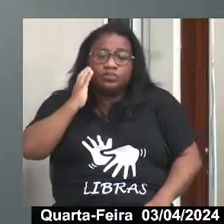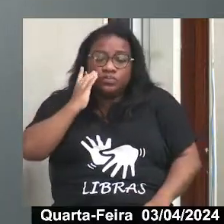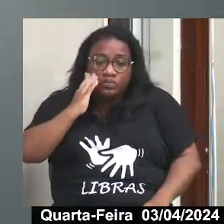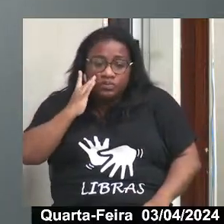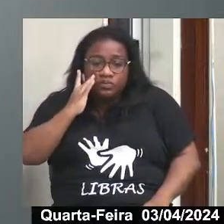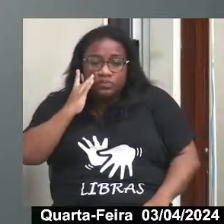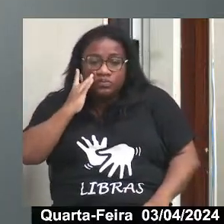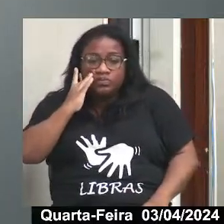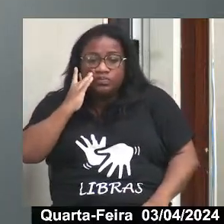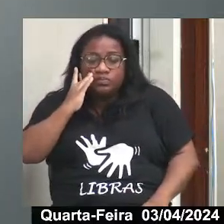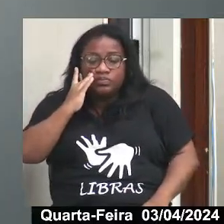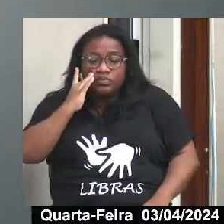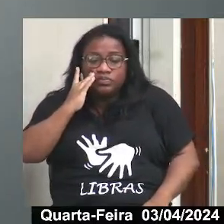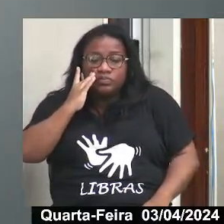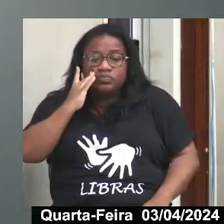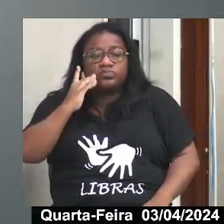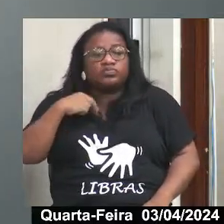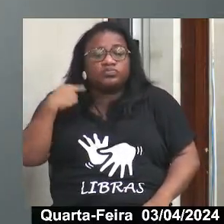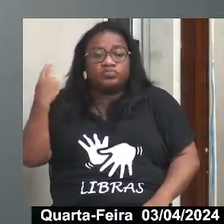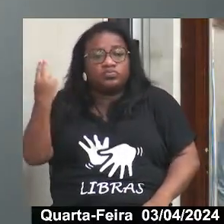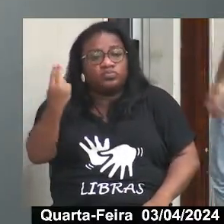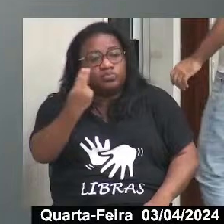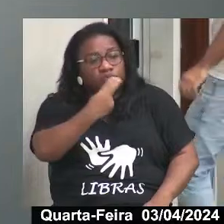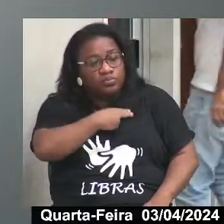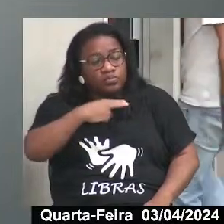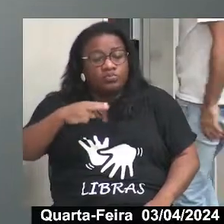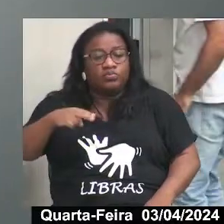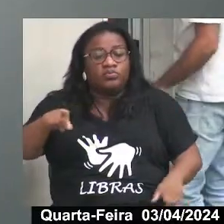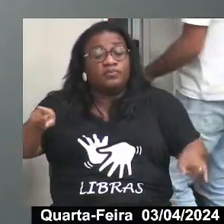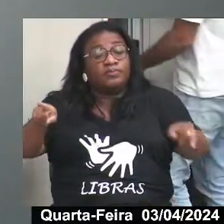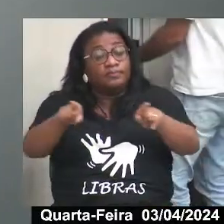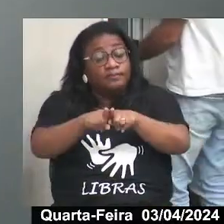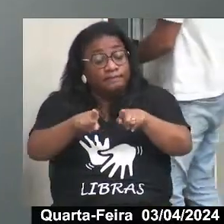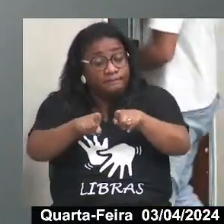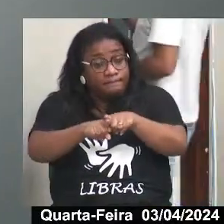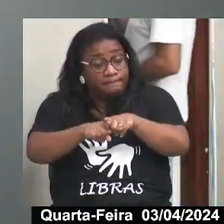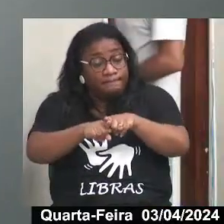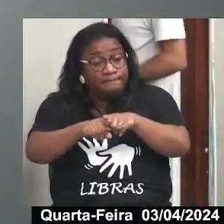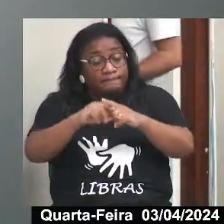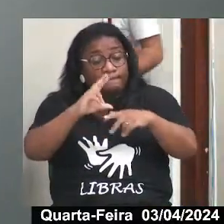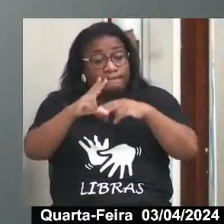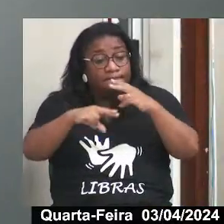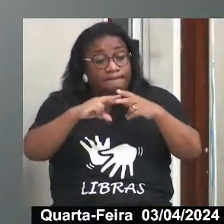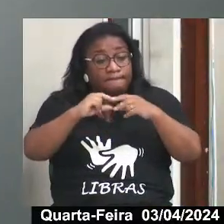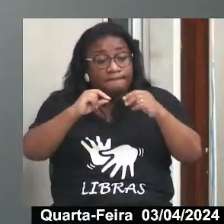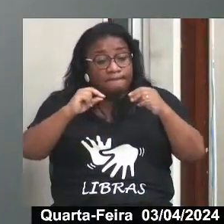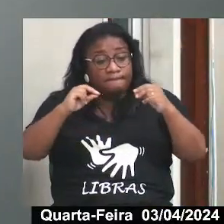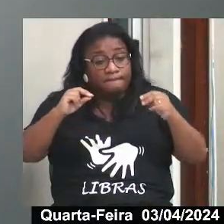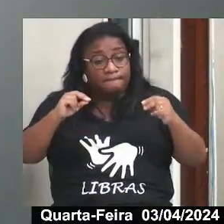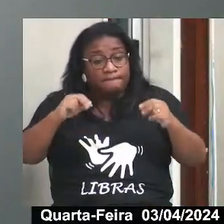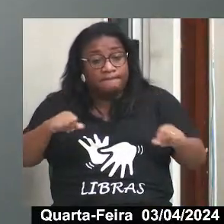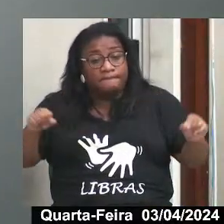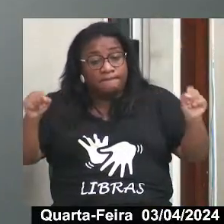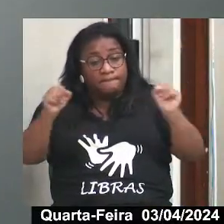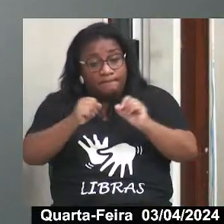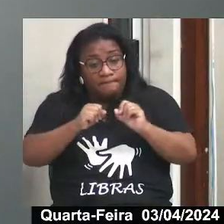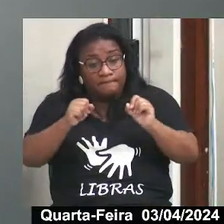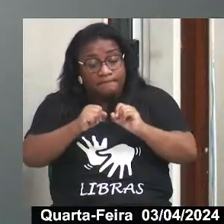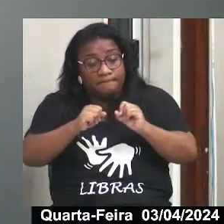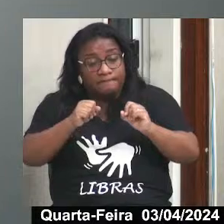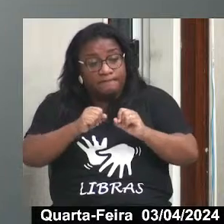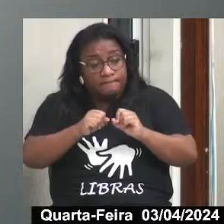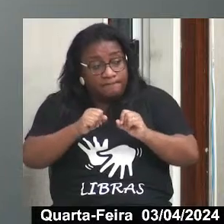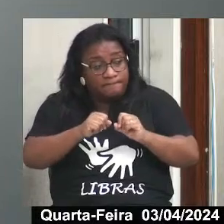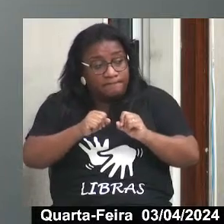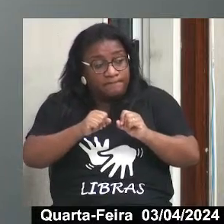de Freitas. Fora de tudo isso, nós ainda temos um presentão que esse governador está trazendo para dentro